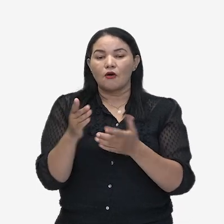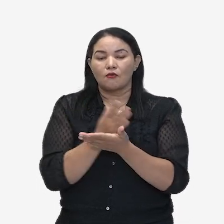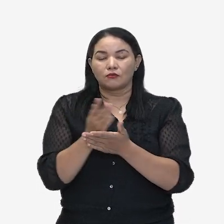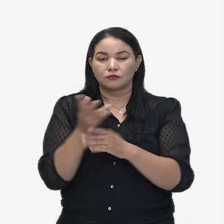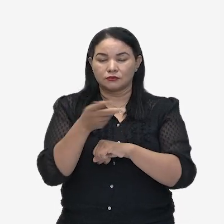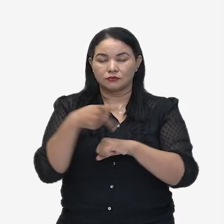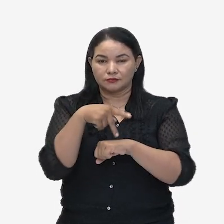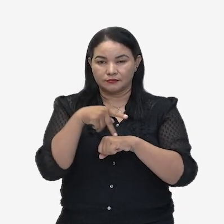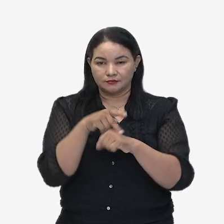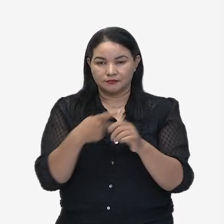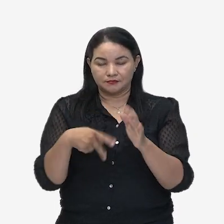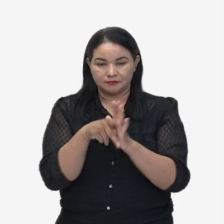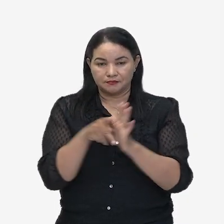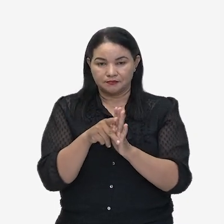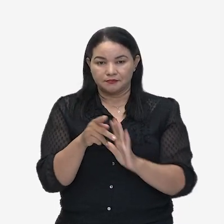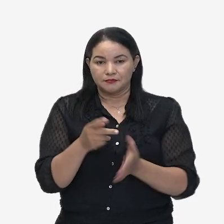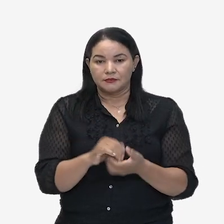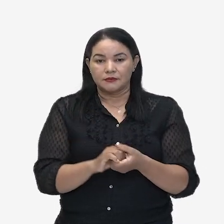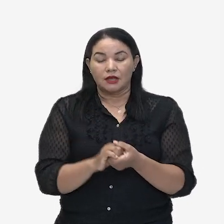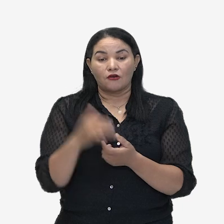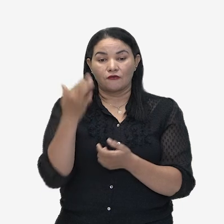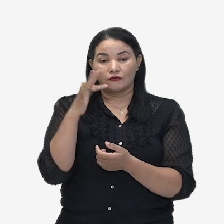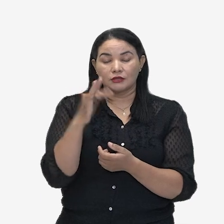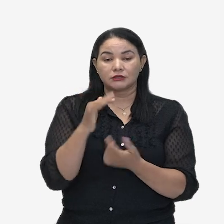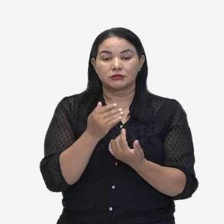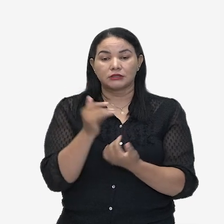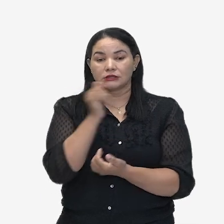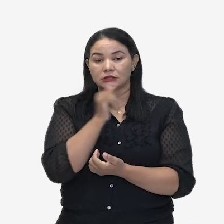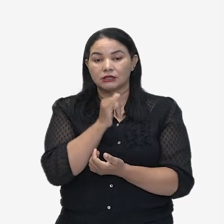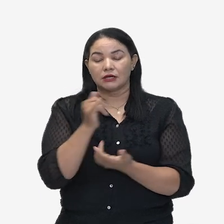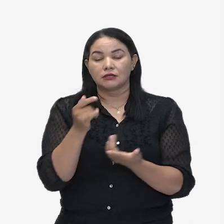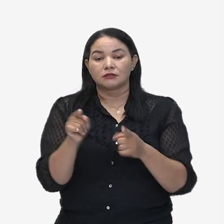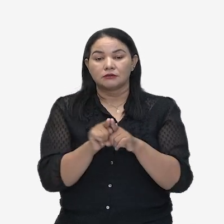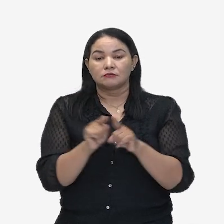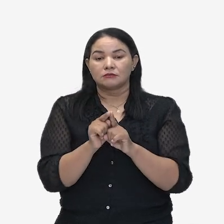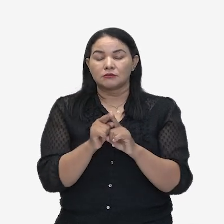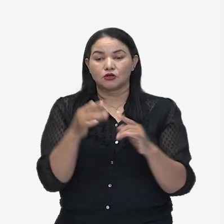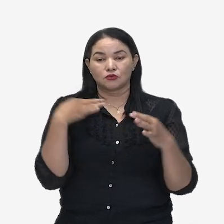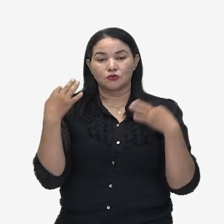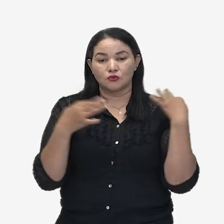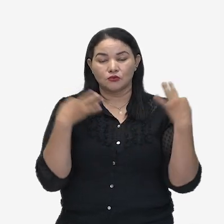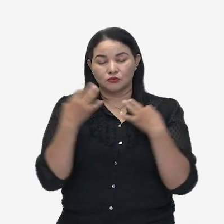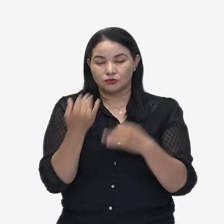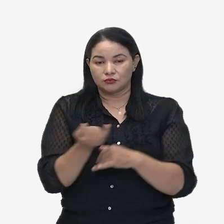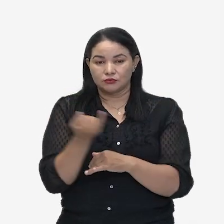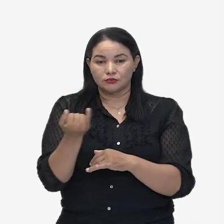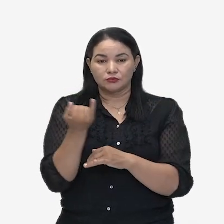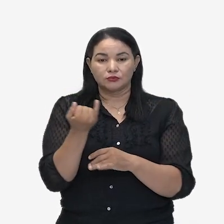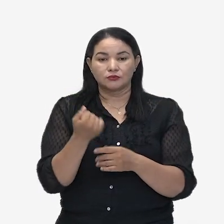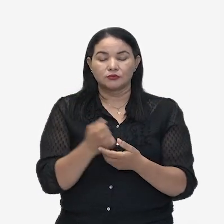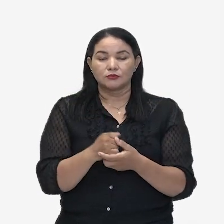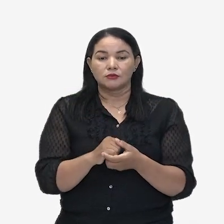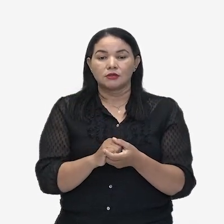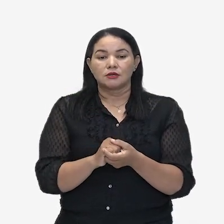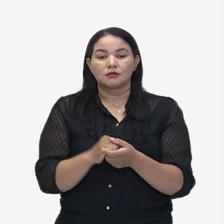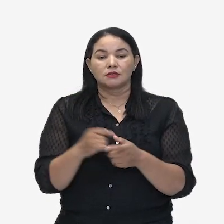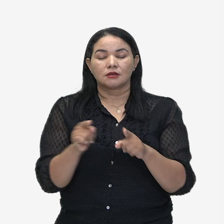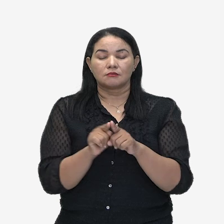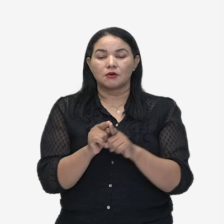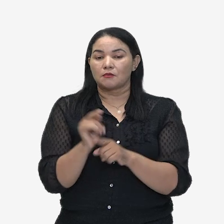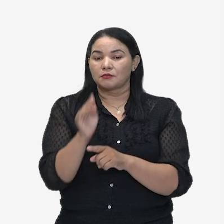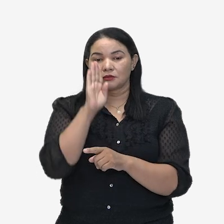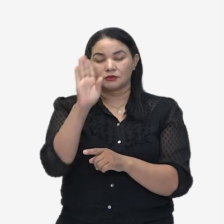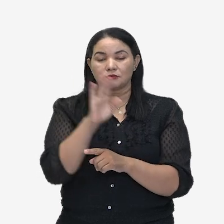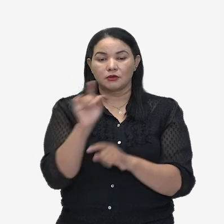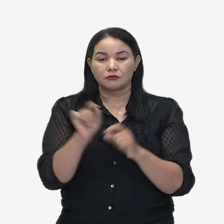dessa região, como França, Itália e Espanha, o turismo é muito importante, uma importante fonte de divisa e é um dos